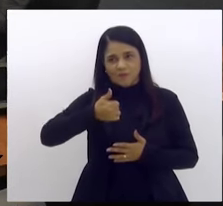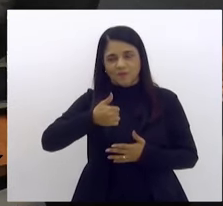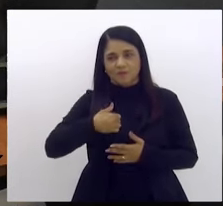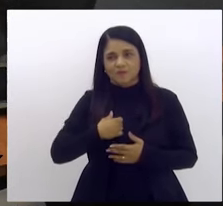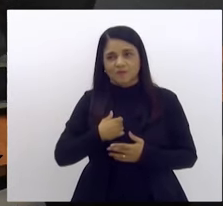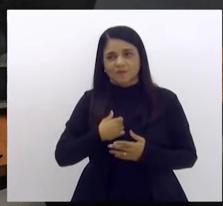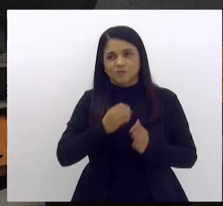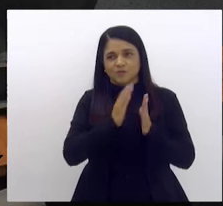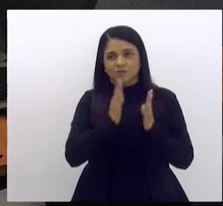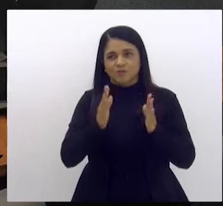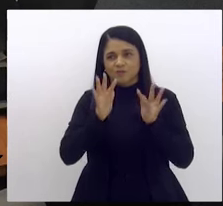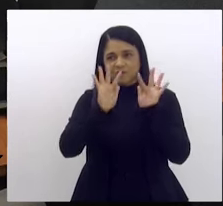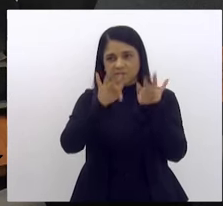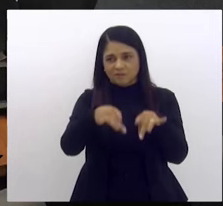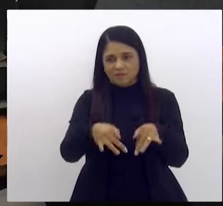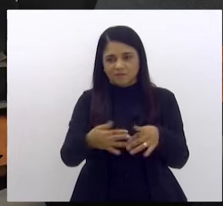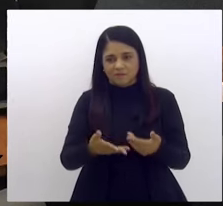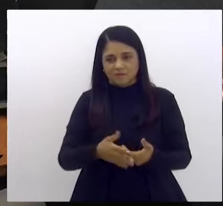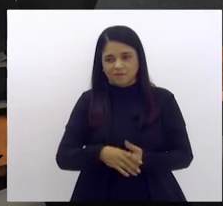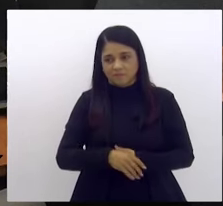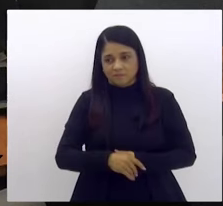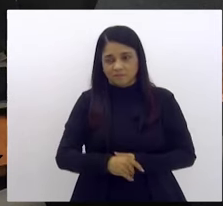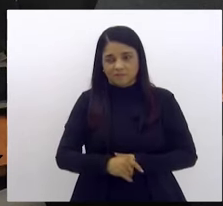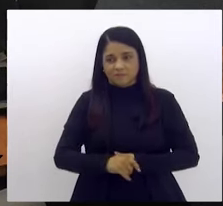Um segundo.